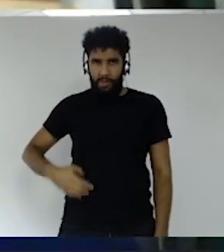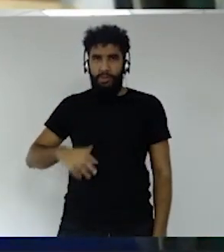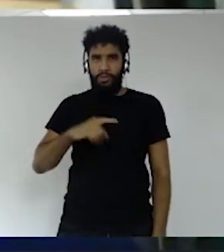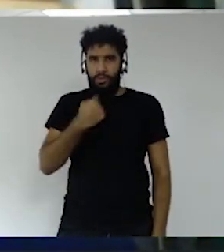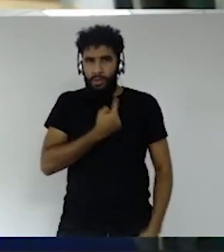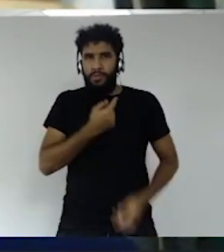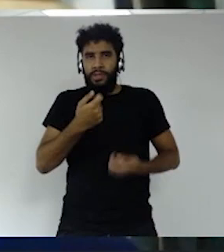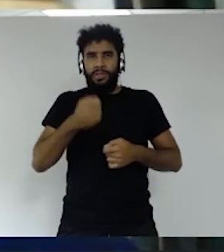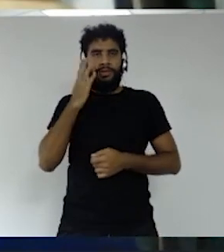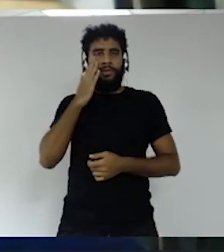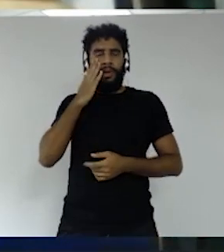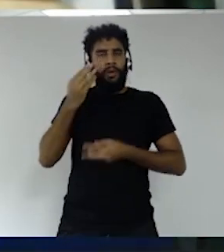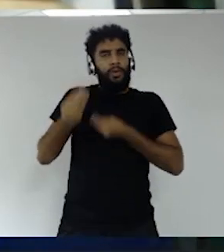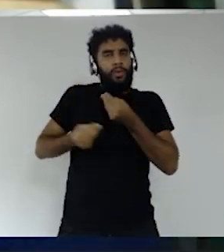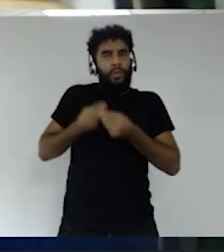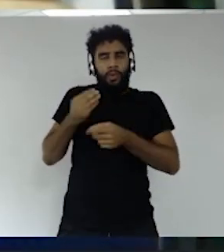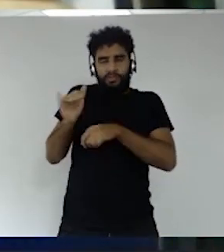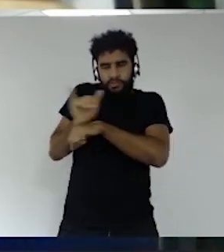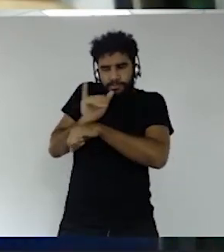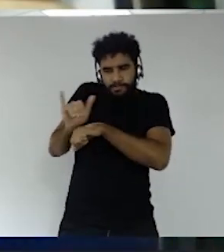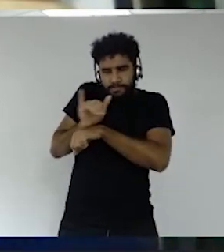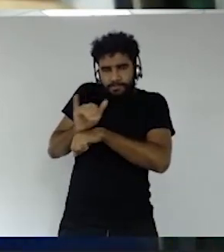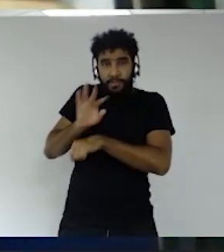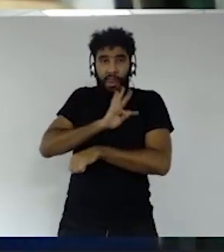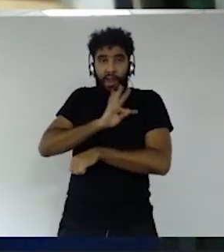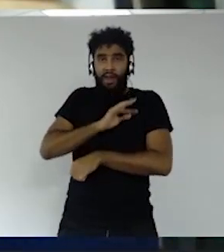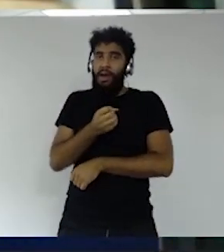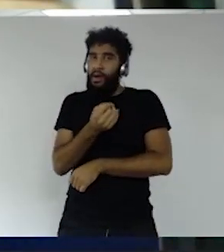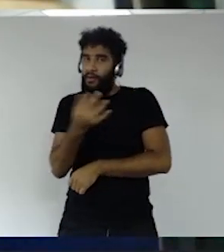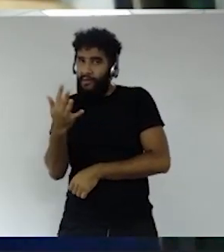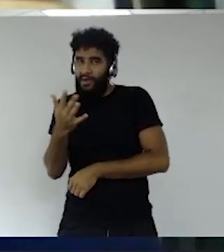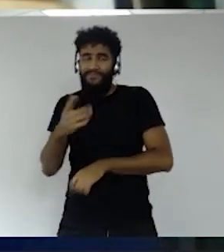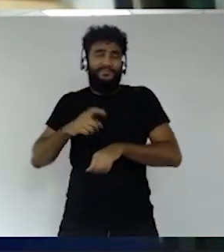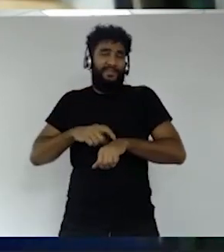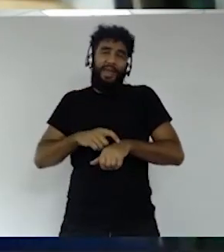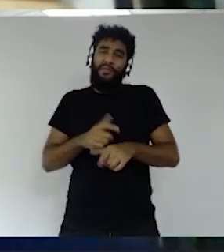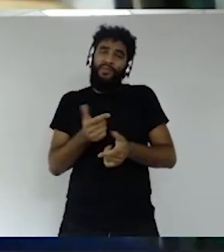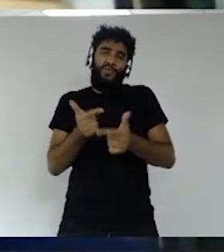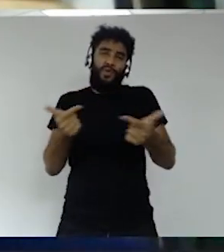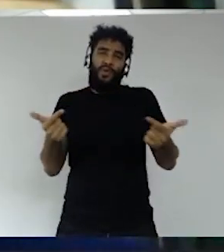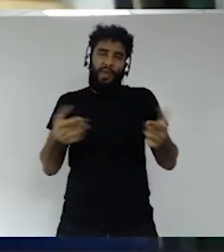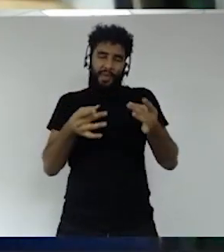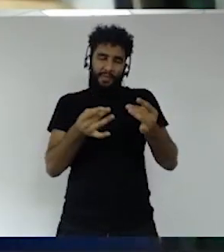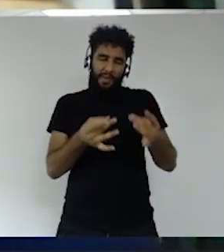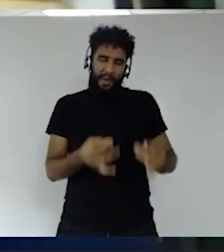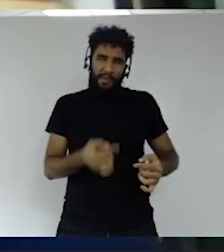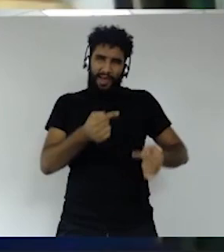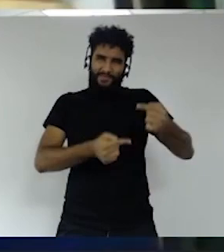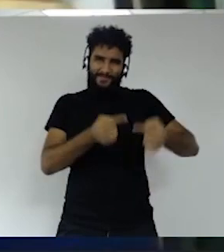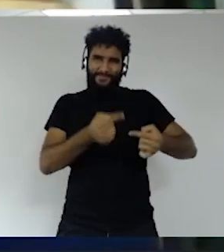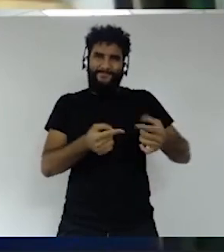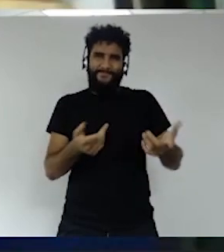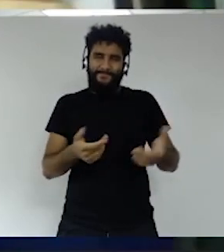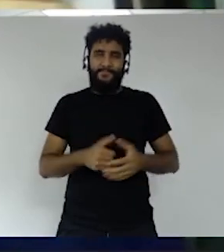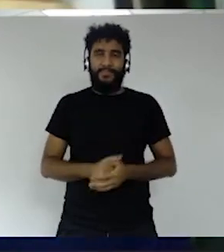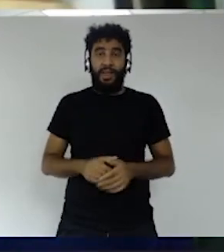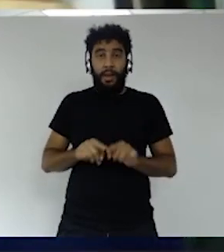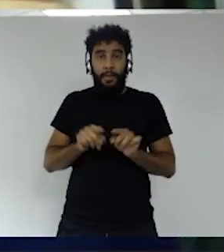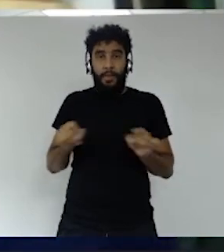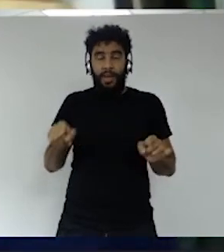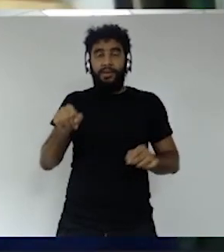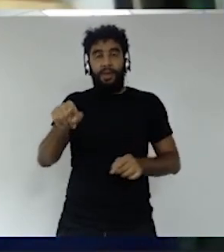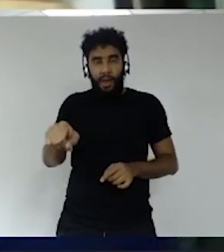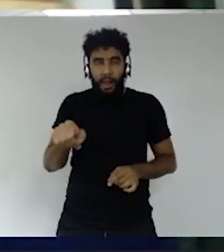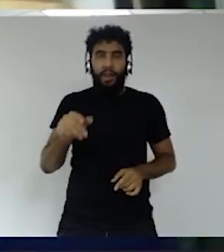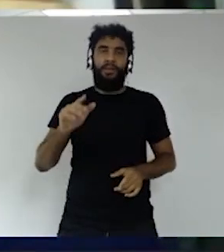Portanto, essas habilidades e uma série de outras técnicas, que a gente não tem tempo de aqui elencar e discutir, elas são, digamos